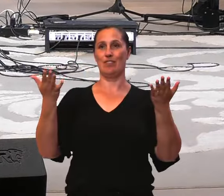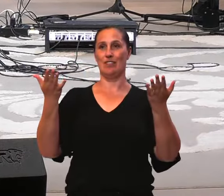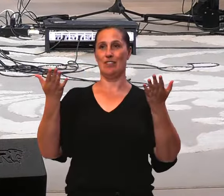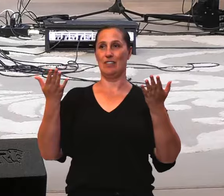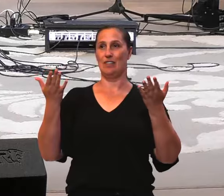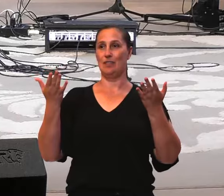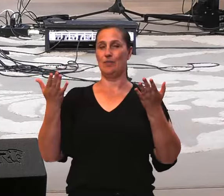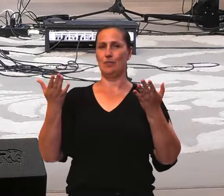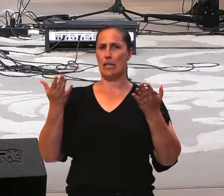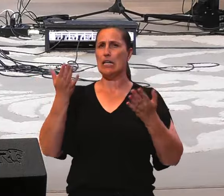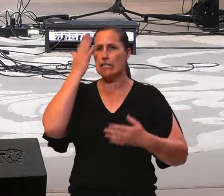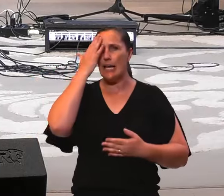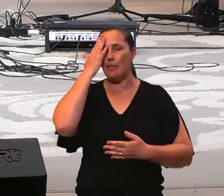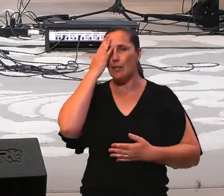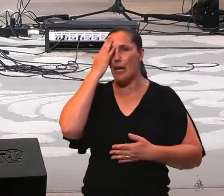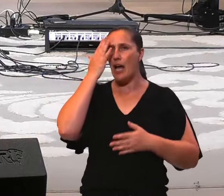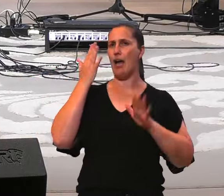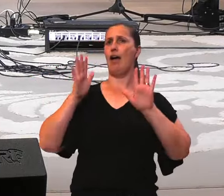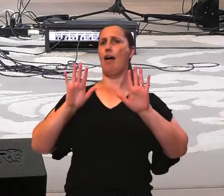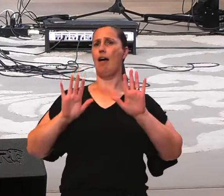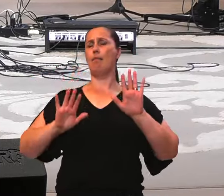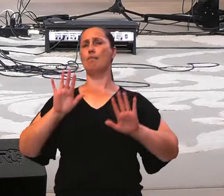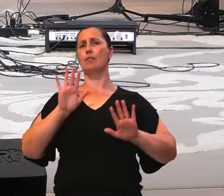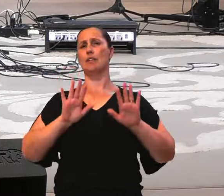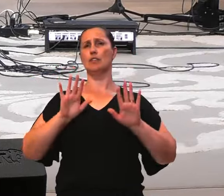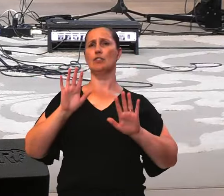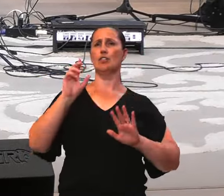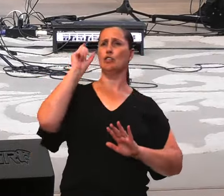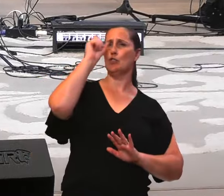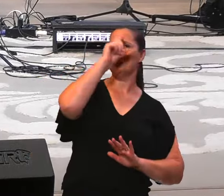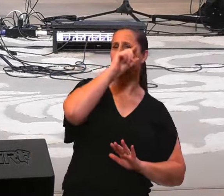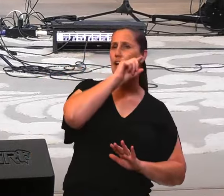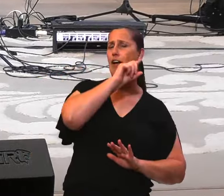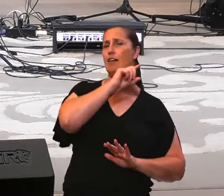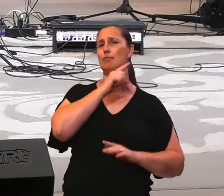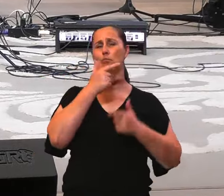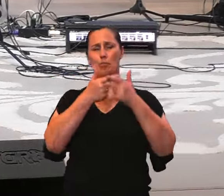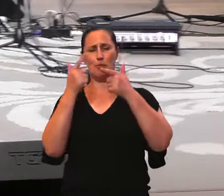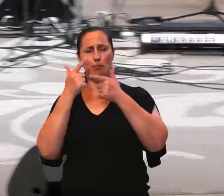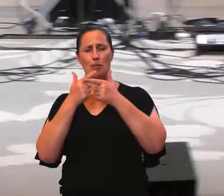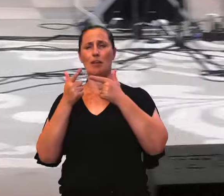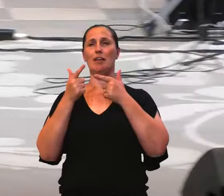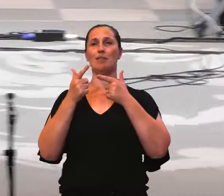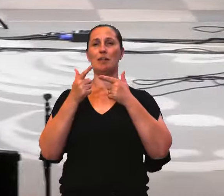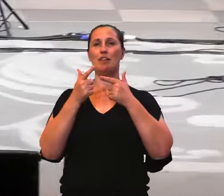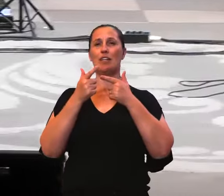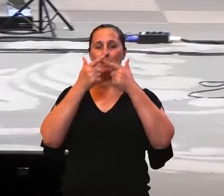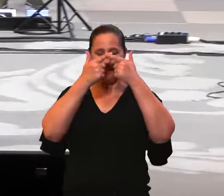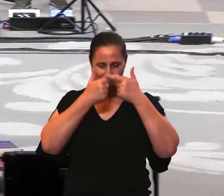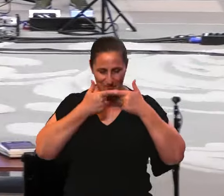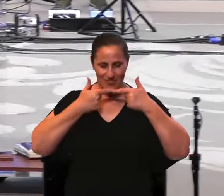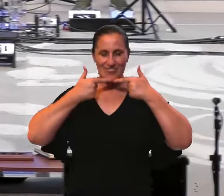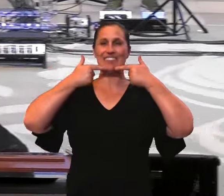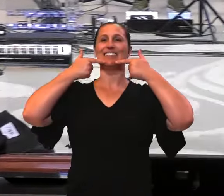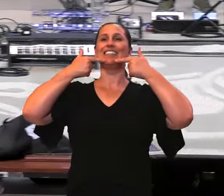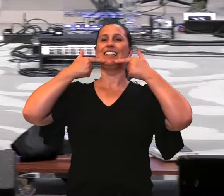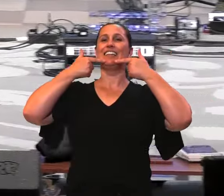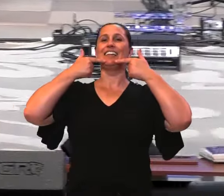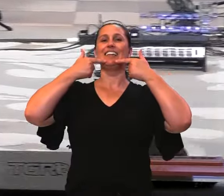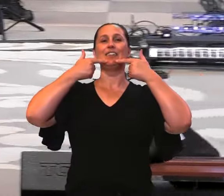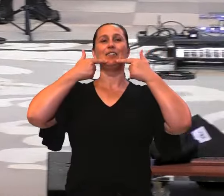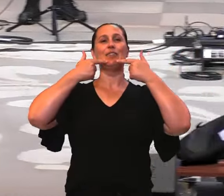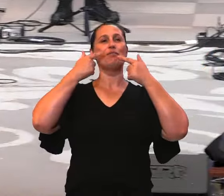das lutas e dificuldades da vida você tem que pôr um sorriso no seu rosto porque a sua nova identidade em Cristo é essa você